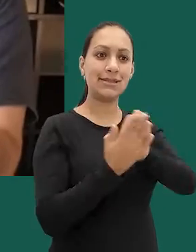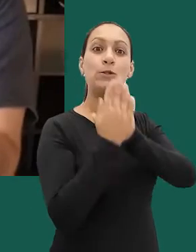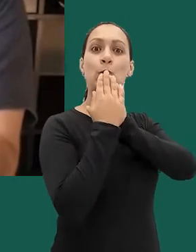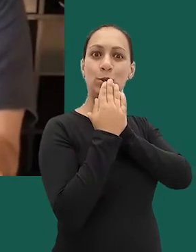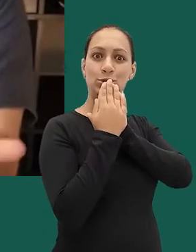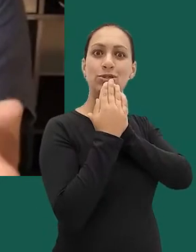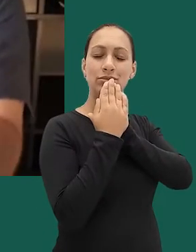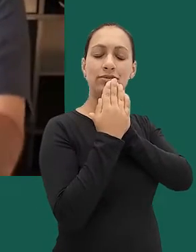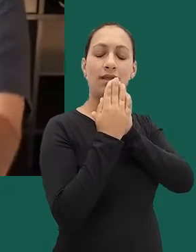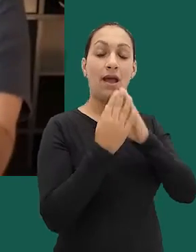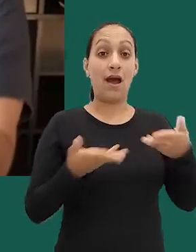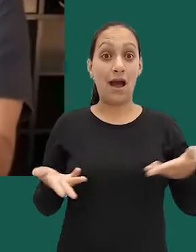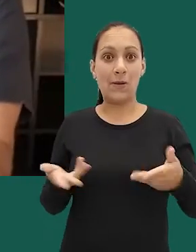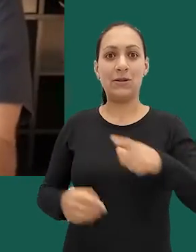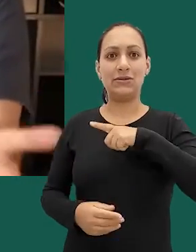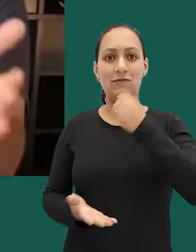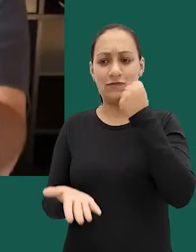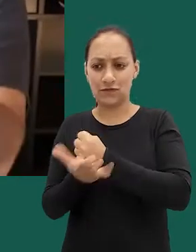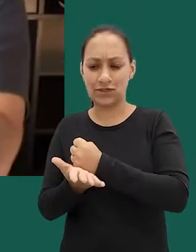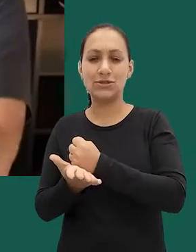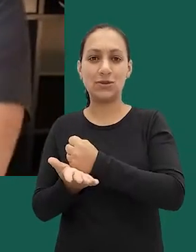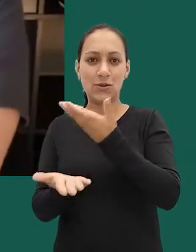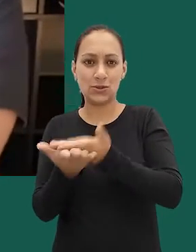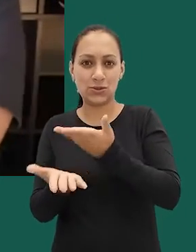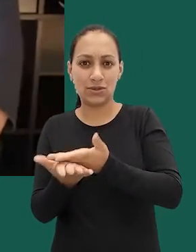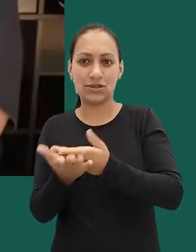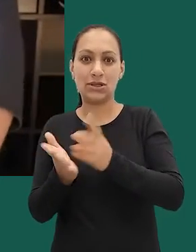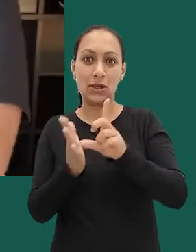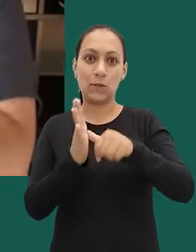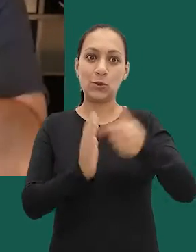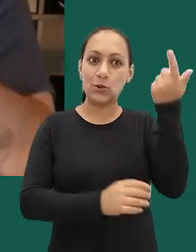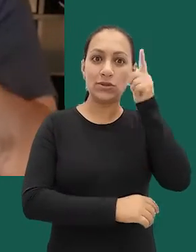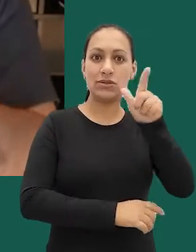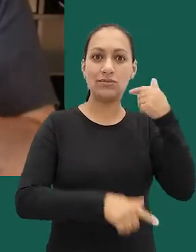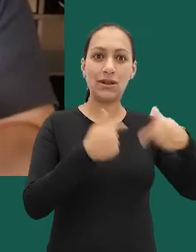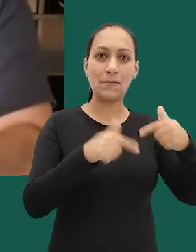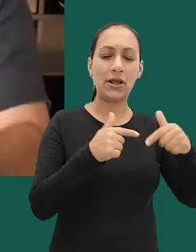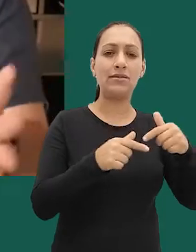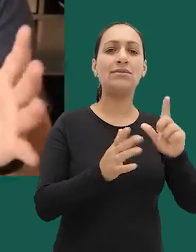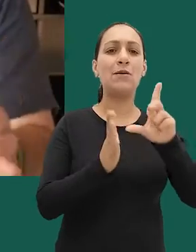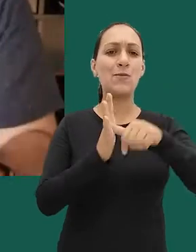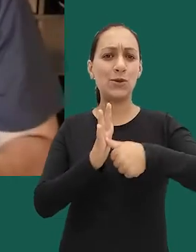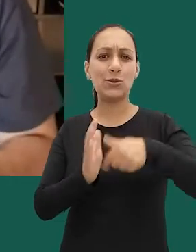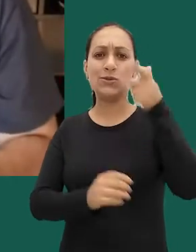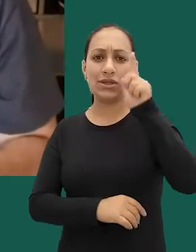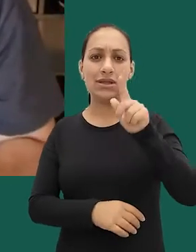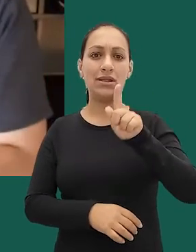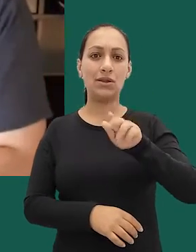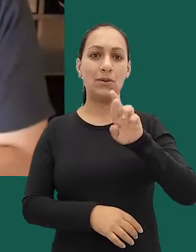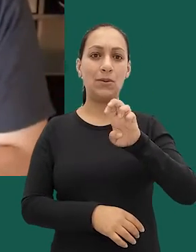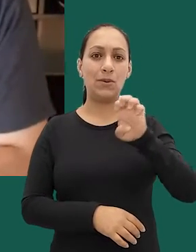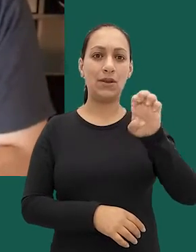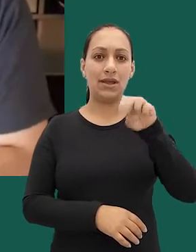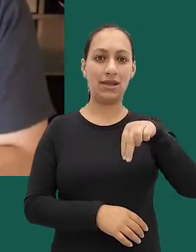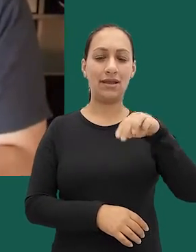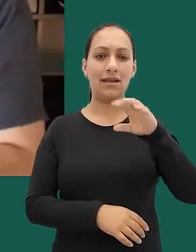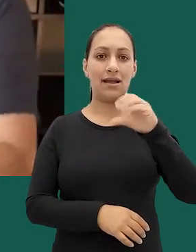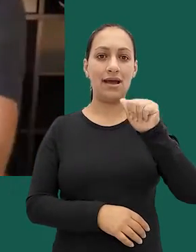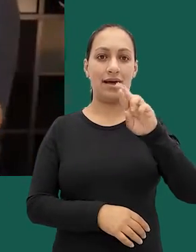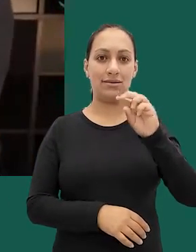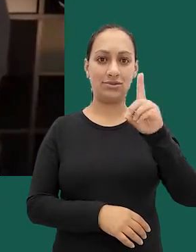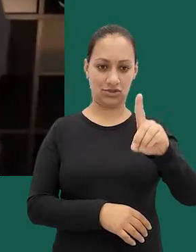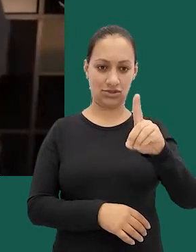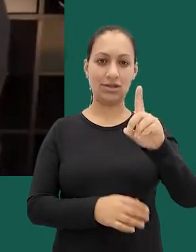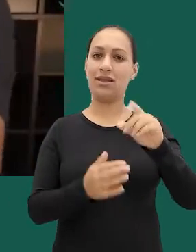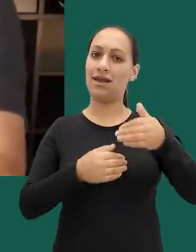é que eu consigo trabalho, consegui um trabalho e depois consegui um green card e aí foi.